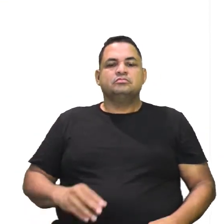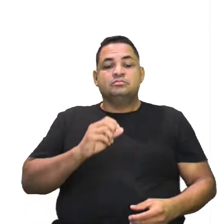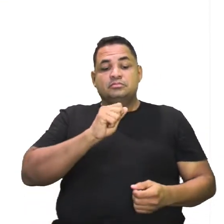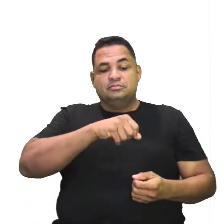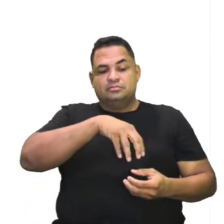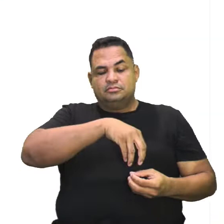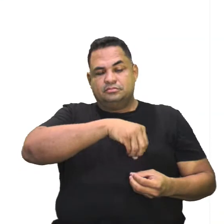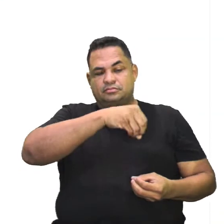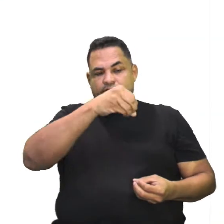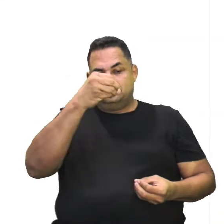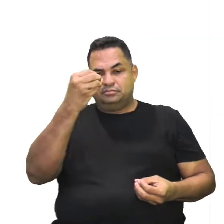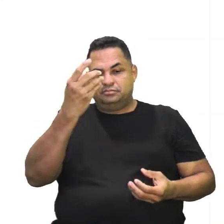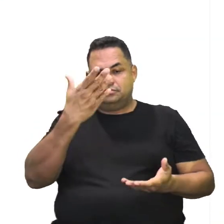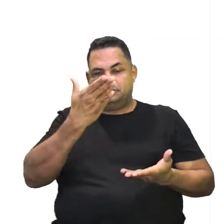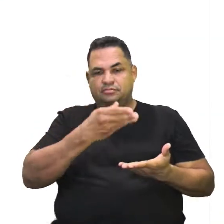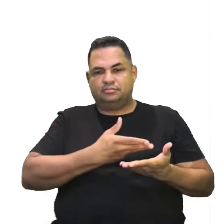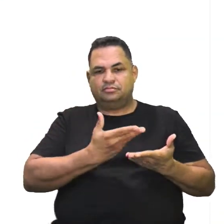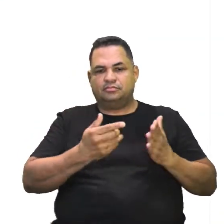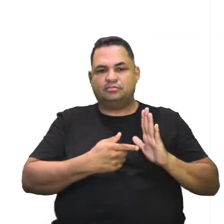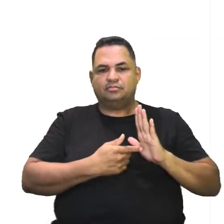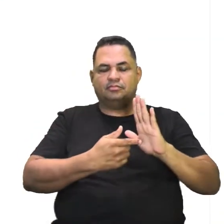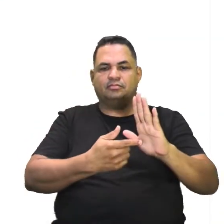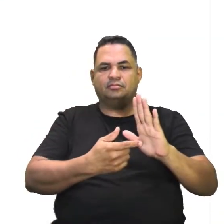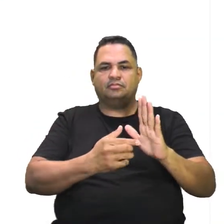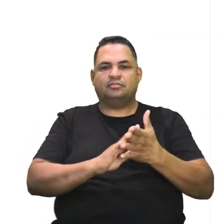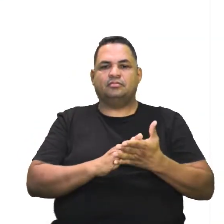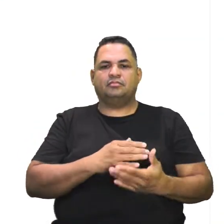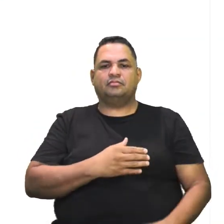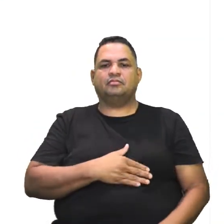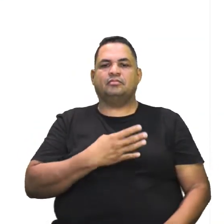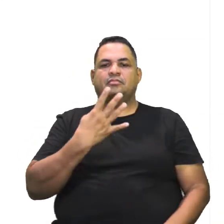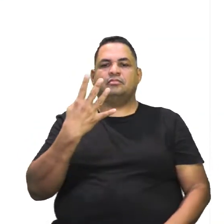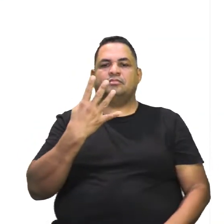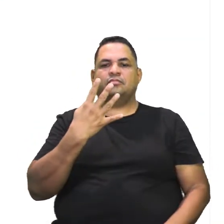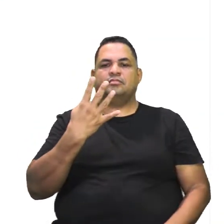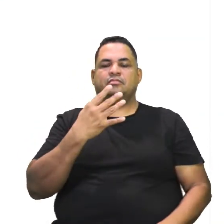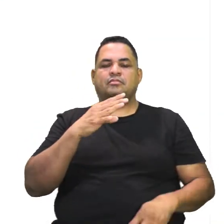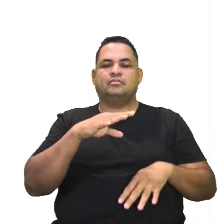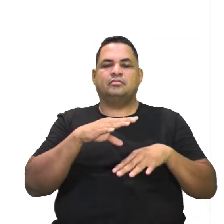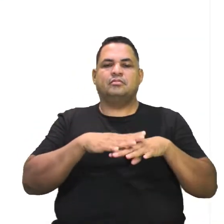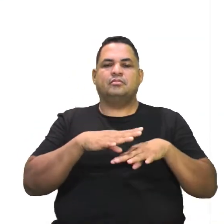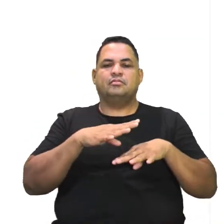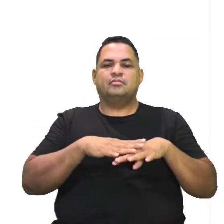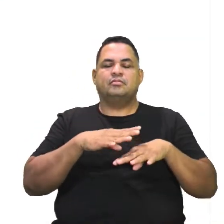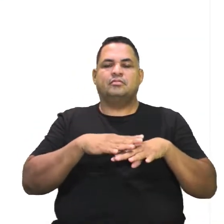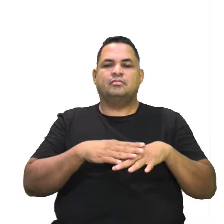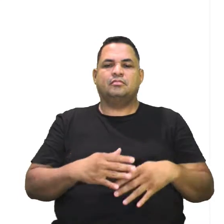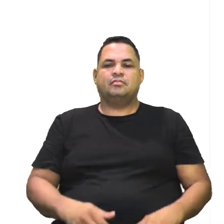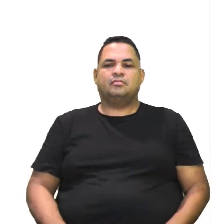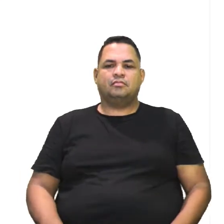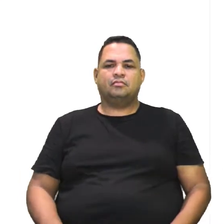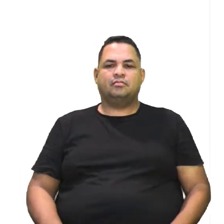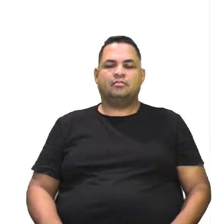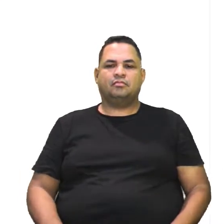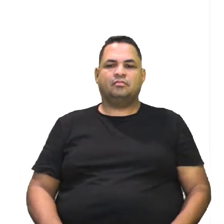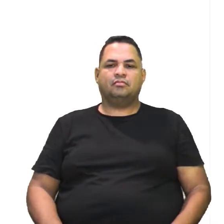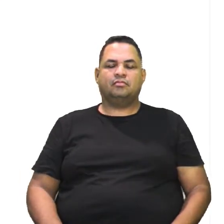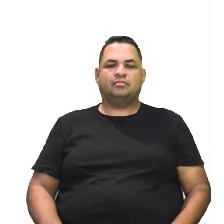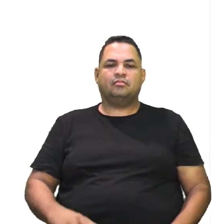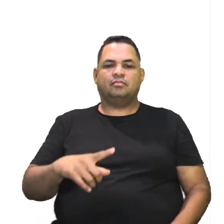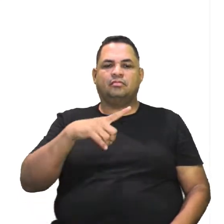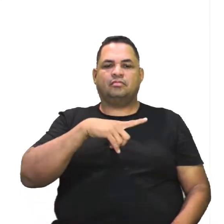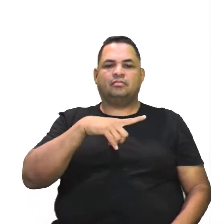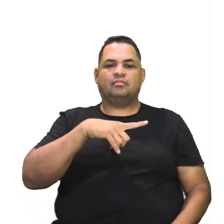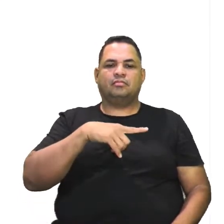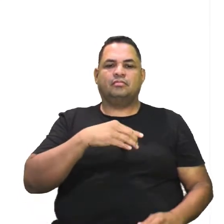cartola mágica, o nosso mágico vem trazendo pra gente a parte 4 da matemática financeira. E claro que